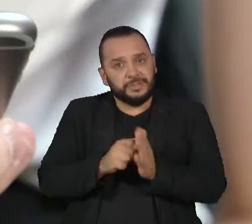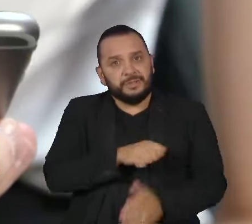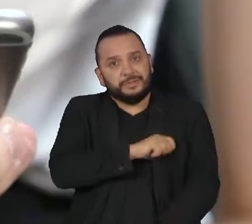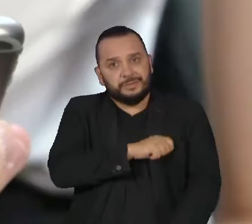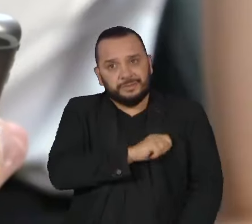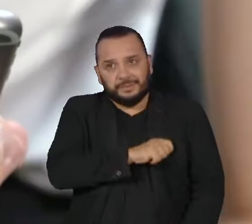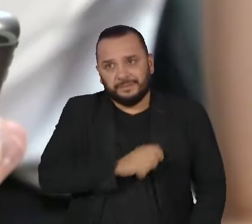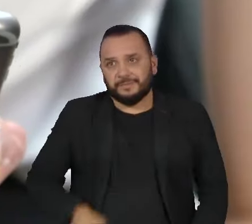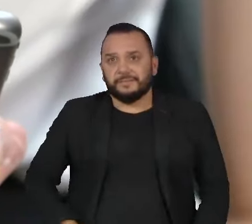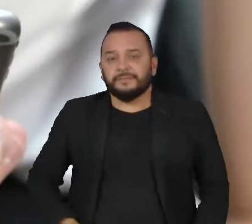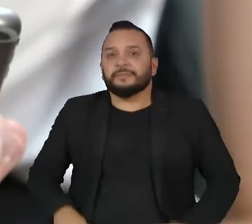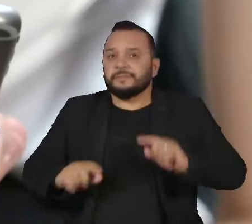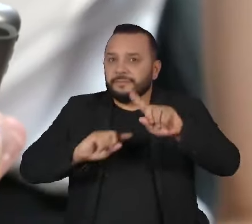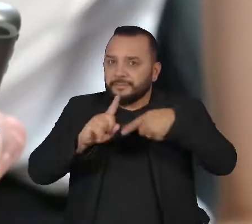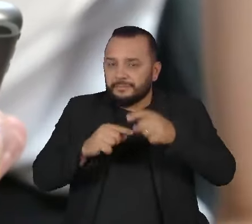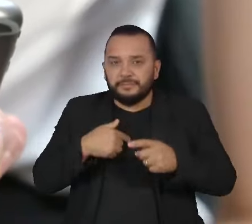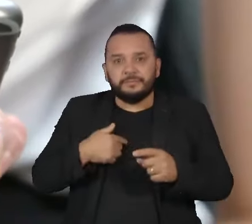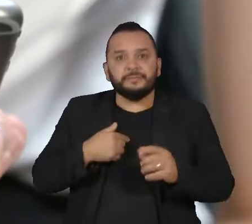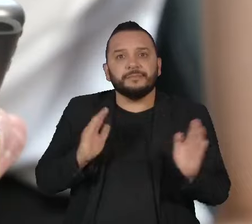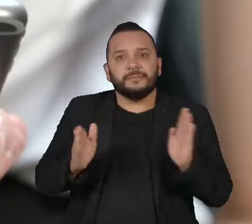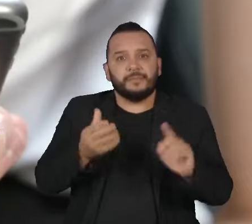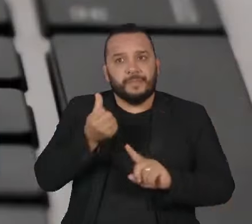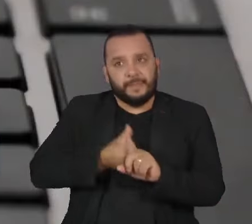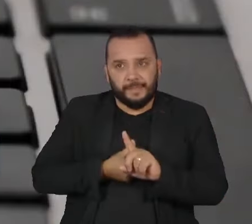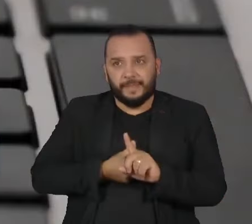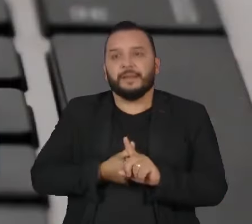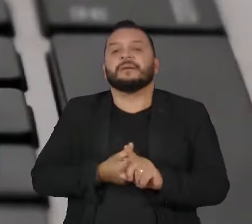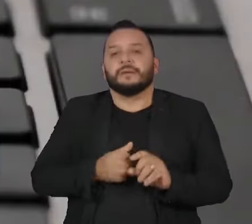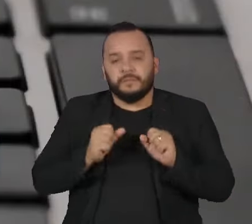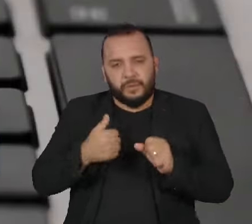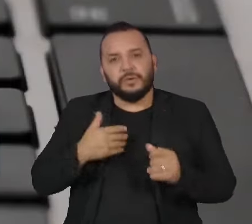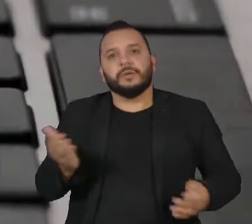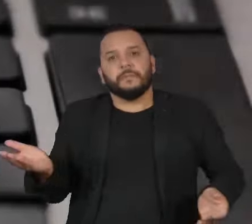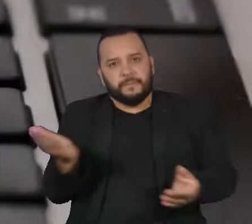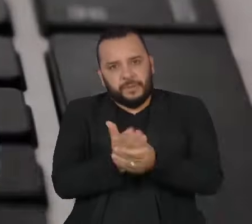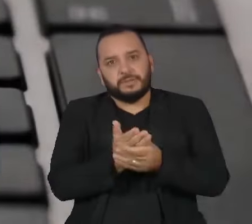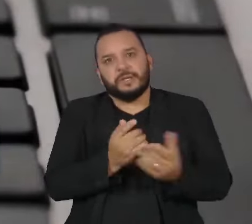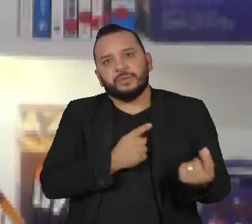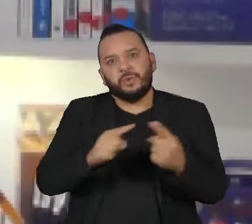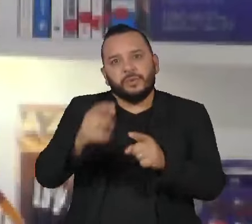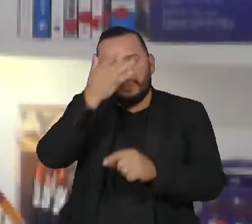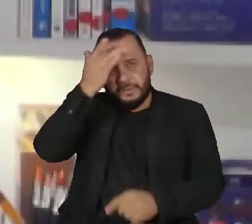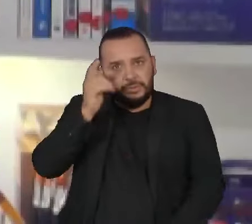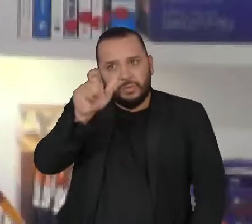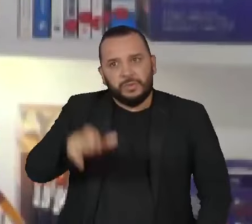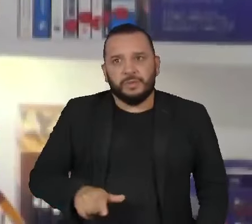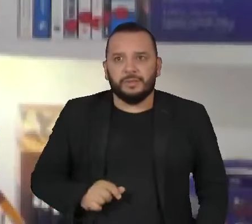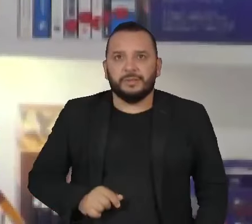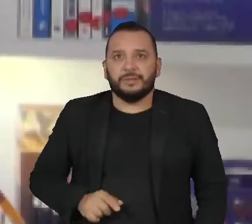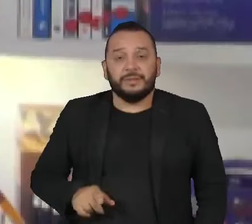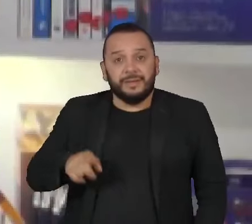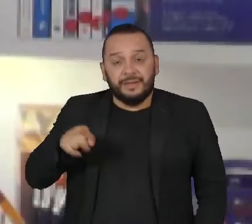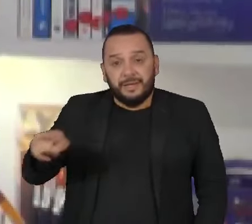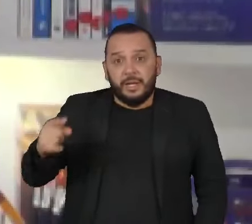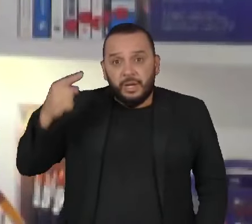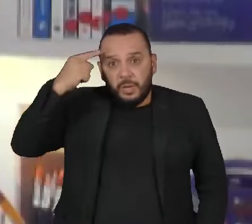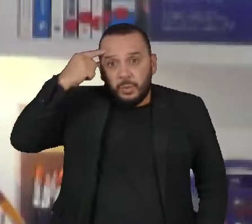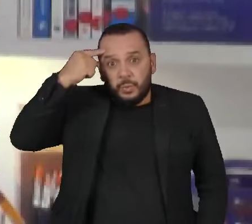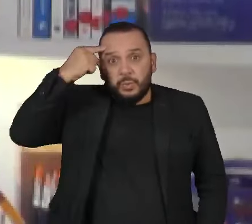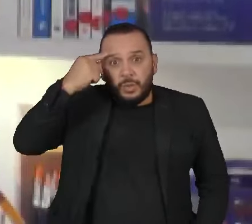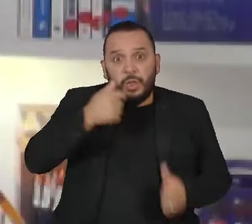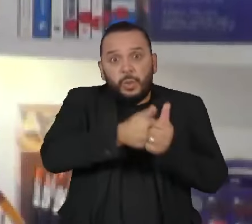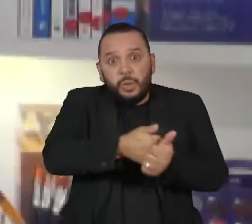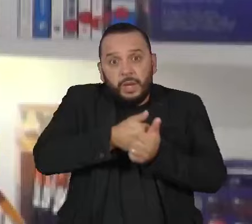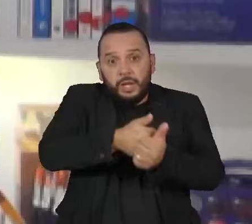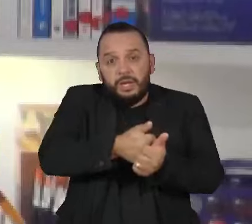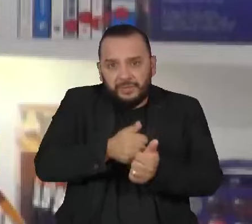delegacia e depois, num prazo de 6 meses, abrir uma ação judicial contra o criminoso. Este agressor, se identificado,